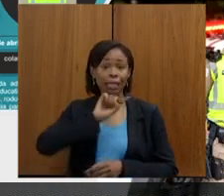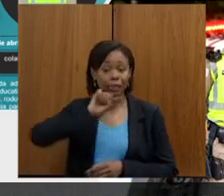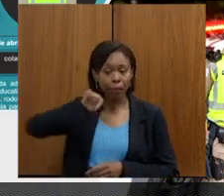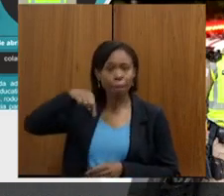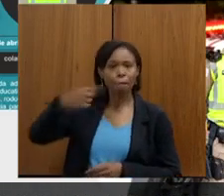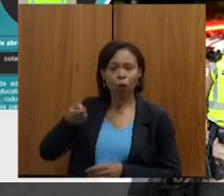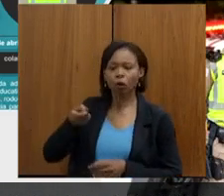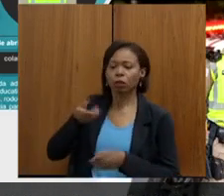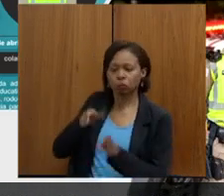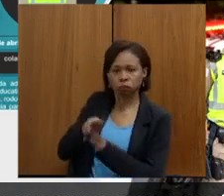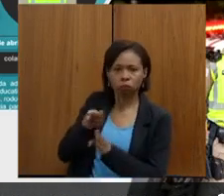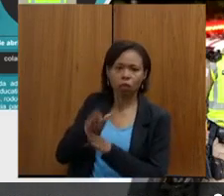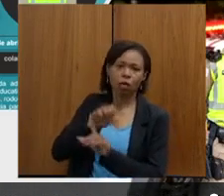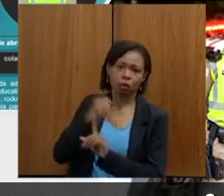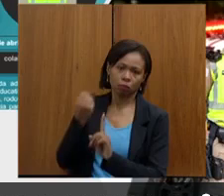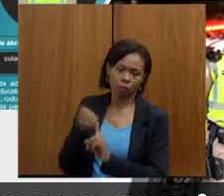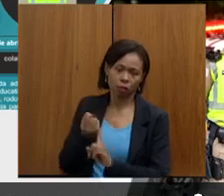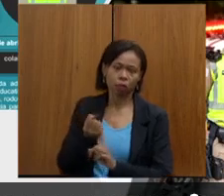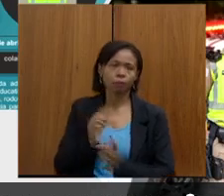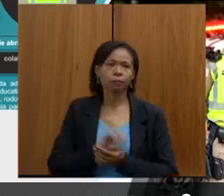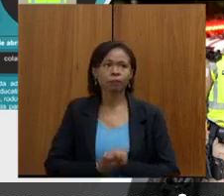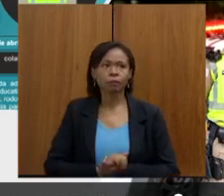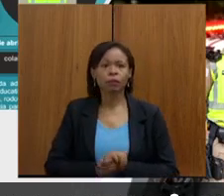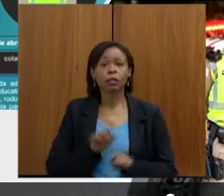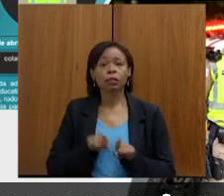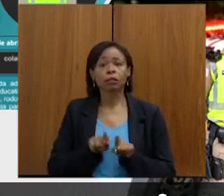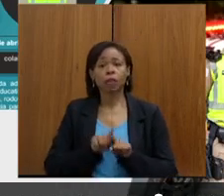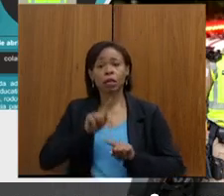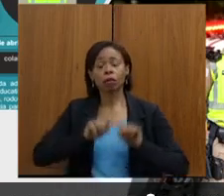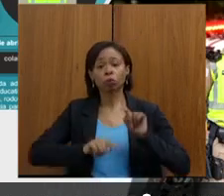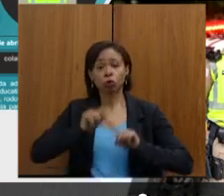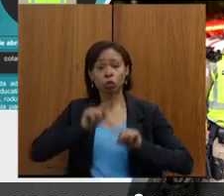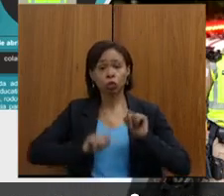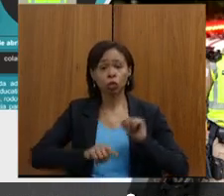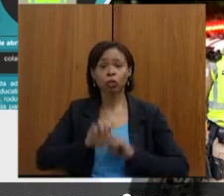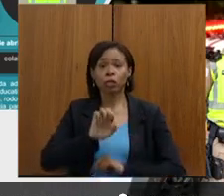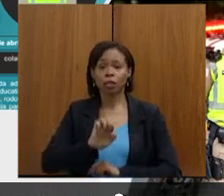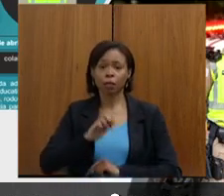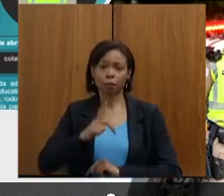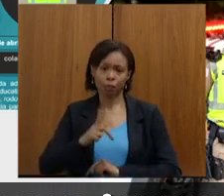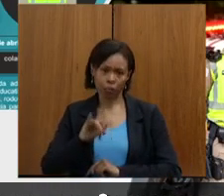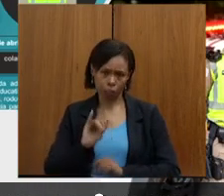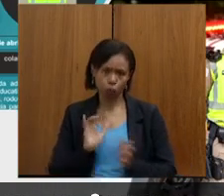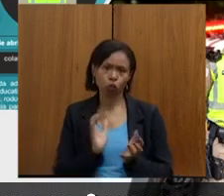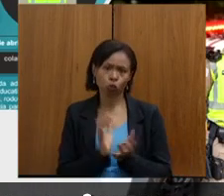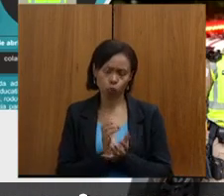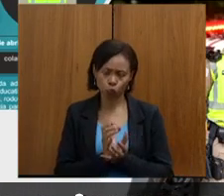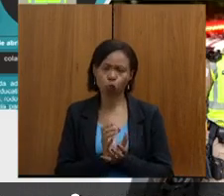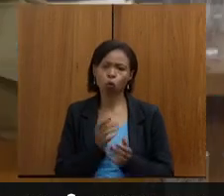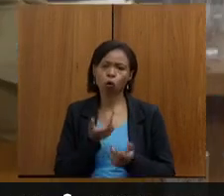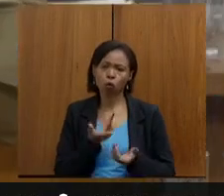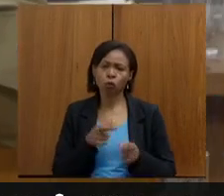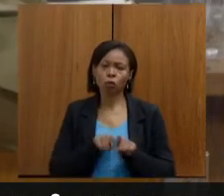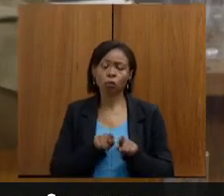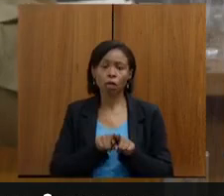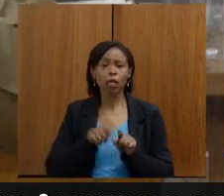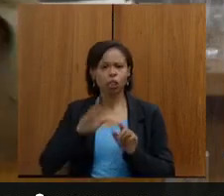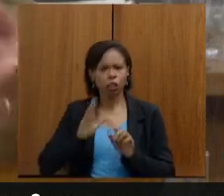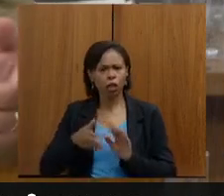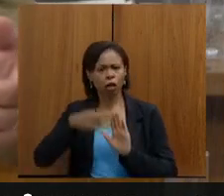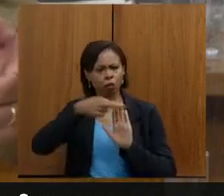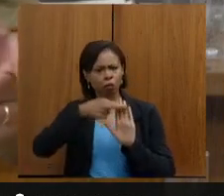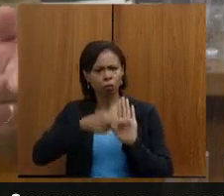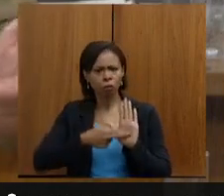orientar a população disponibilização de equipamentos e produtos de proteção individual né então fizemos protocolo tanta para o